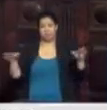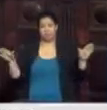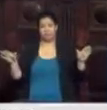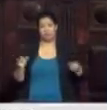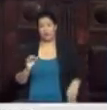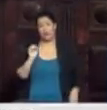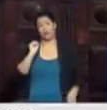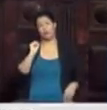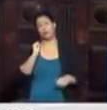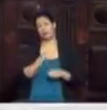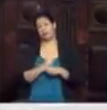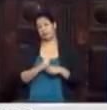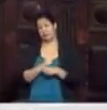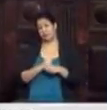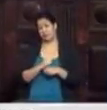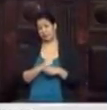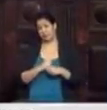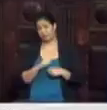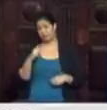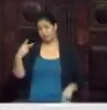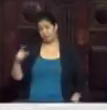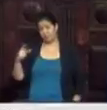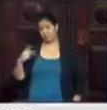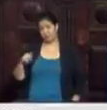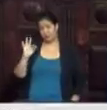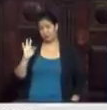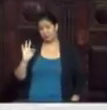8 anos de Fernando Henrique Cardoso,